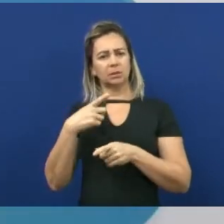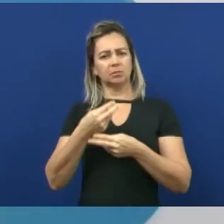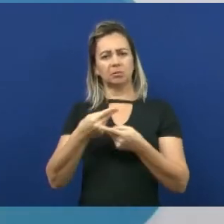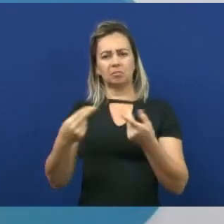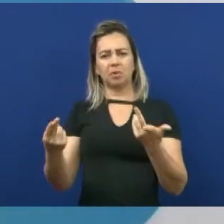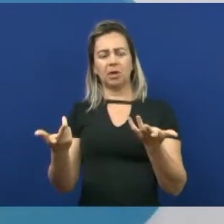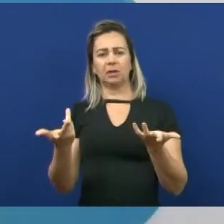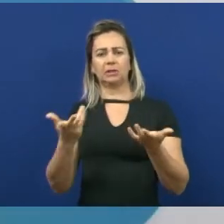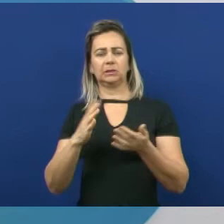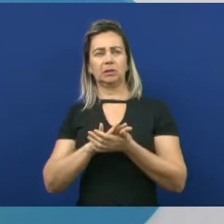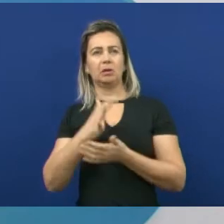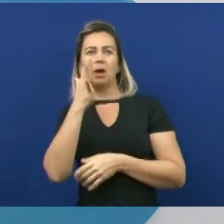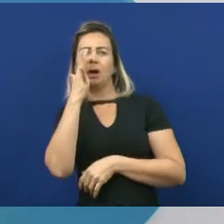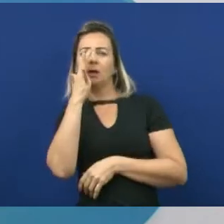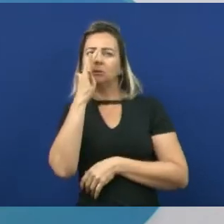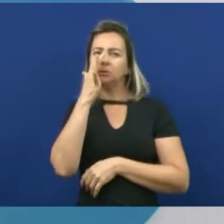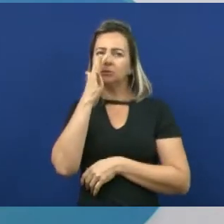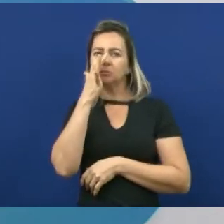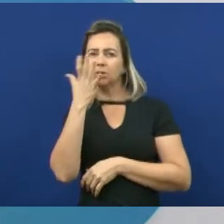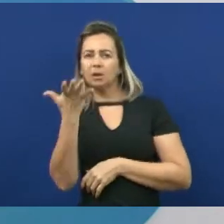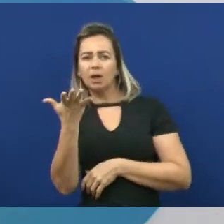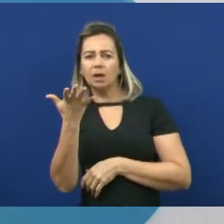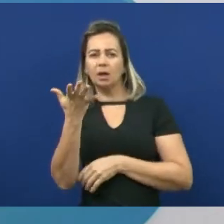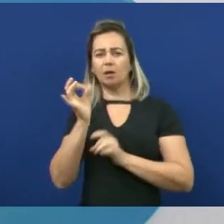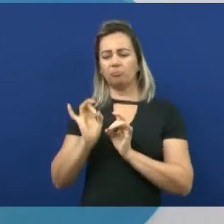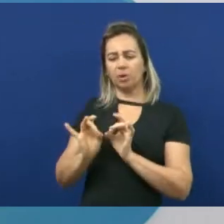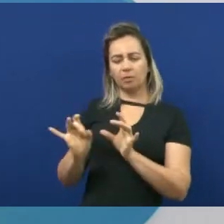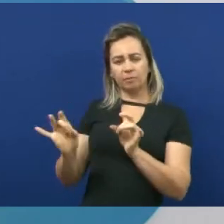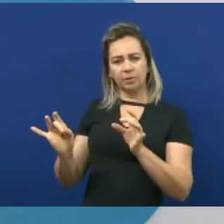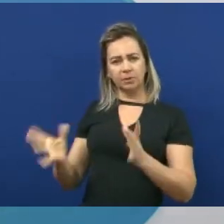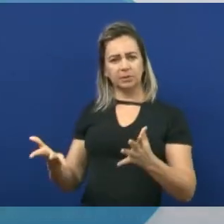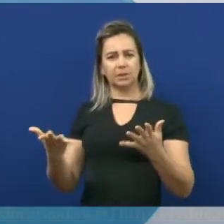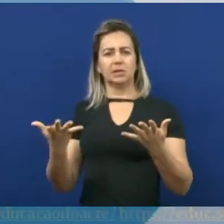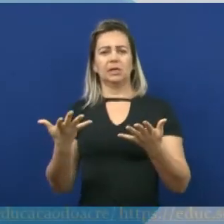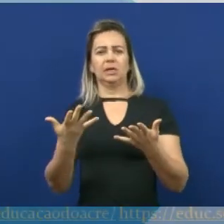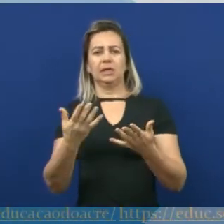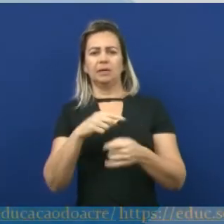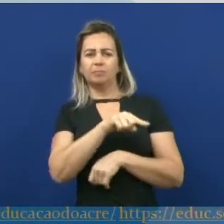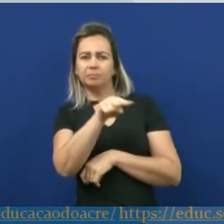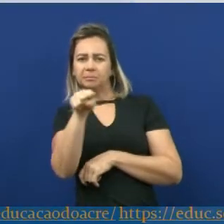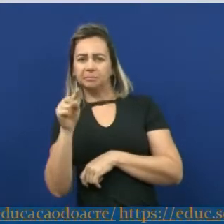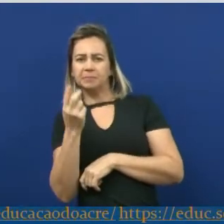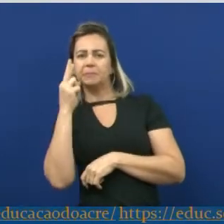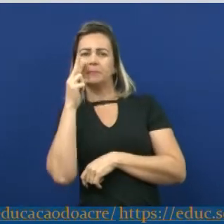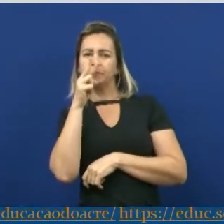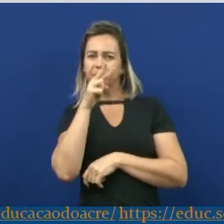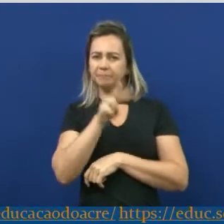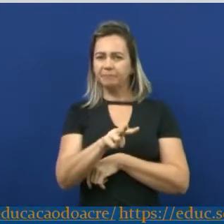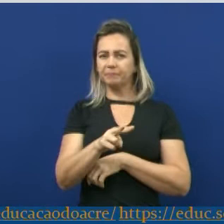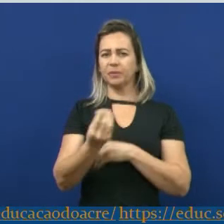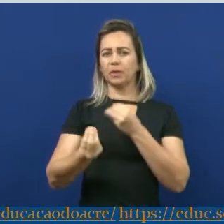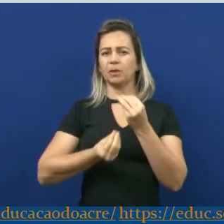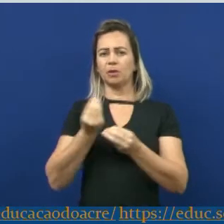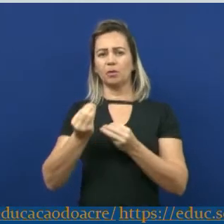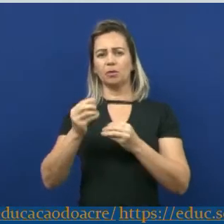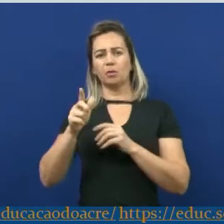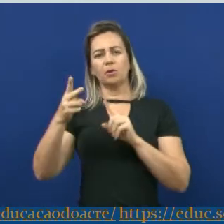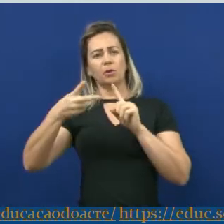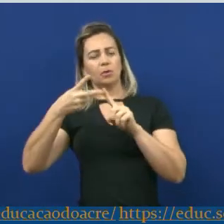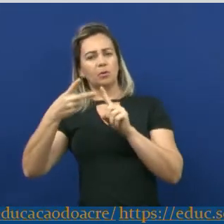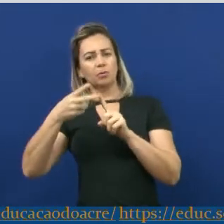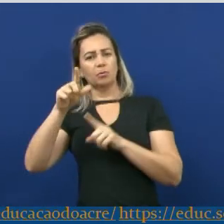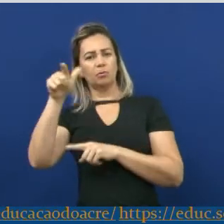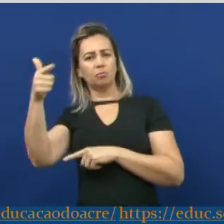entretenimento. Então, Adorno e Horkheimer, eles discordam veementemente da posição de Walter